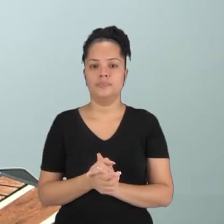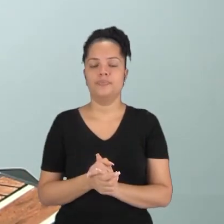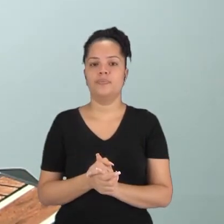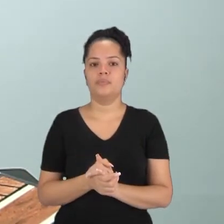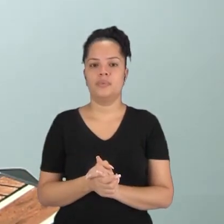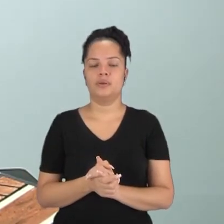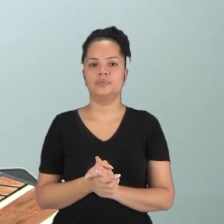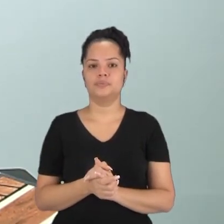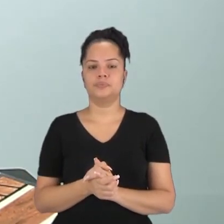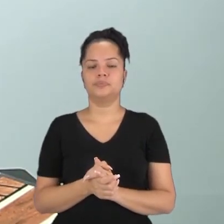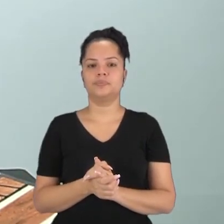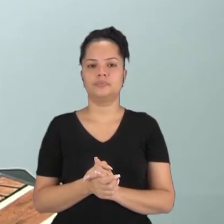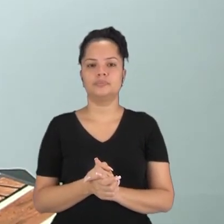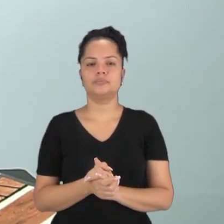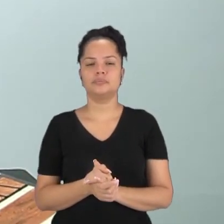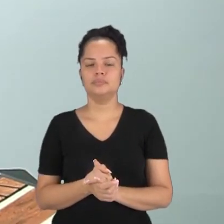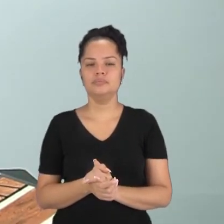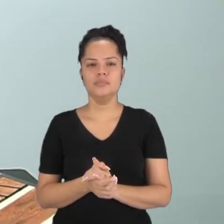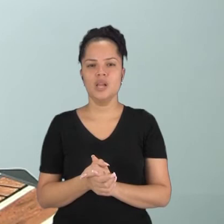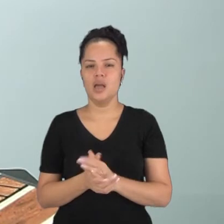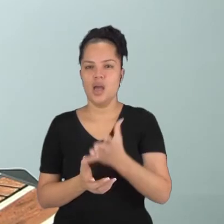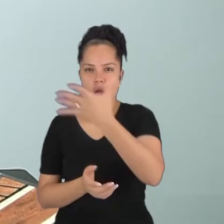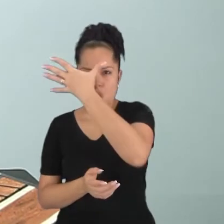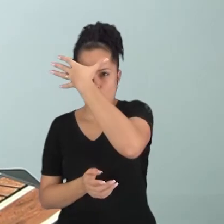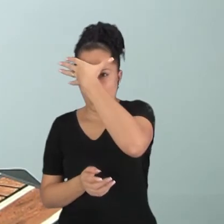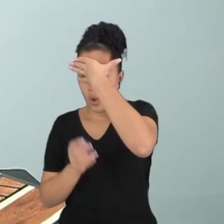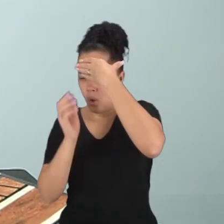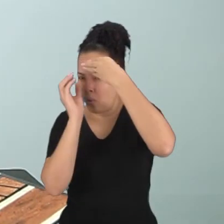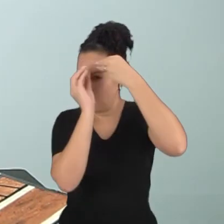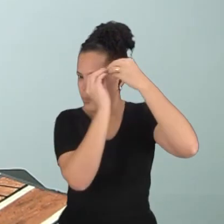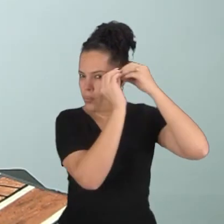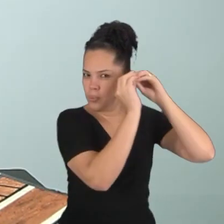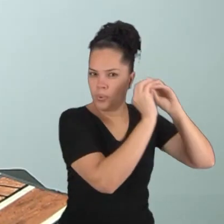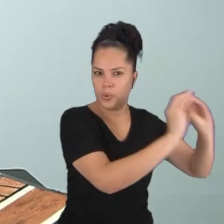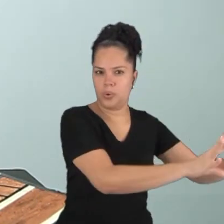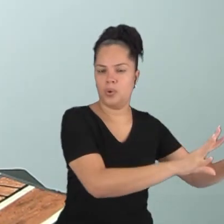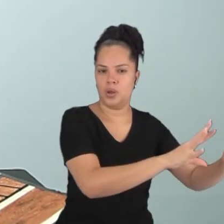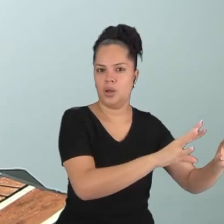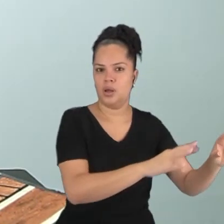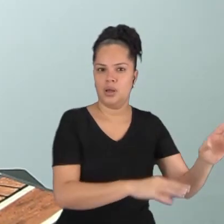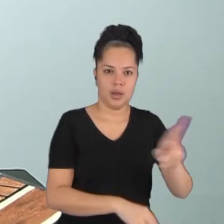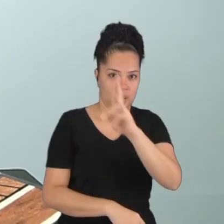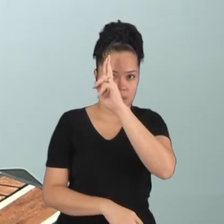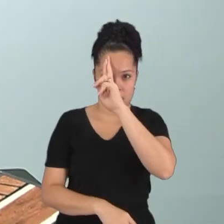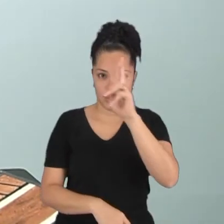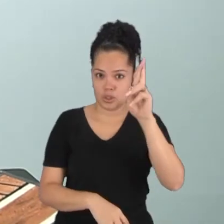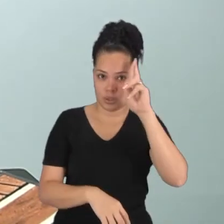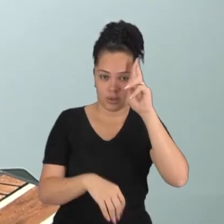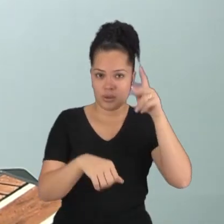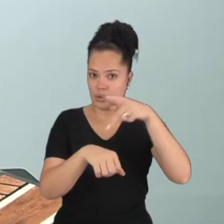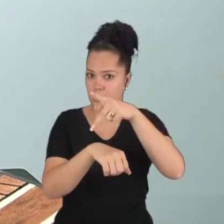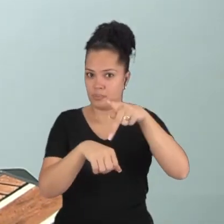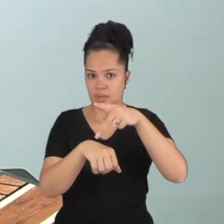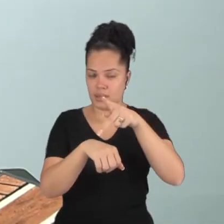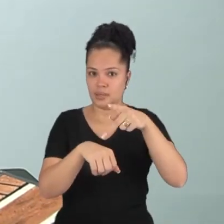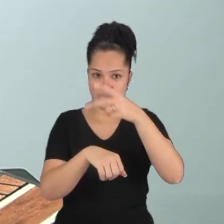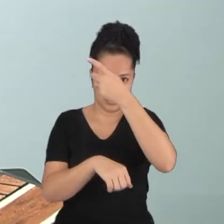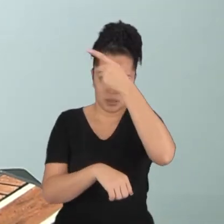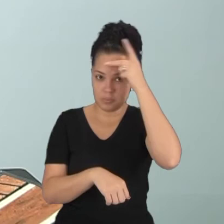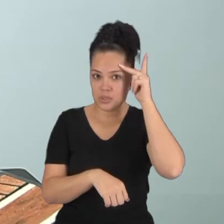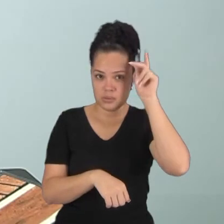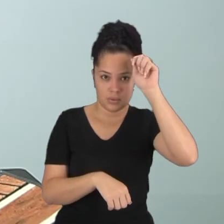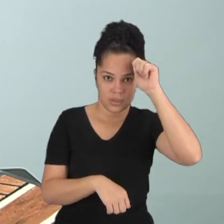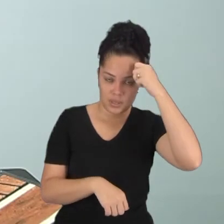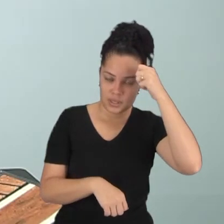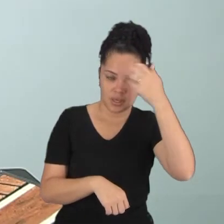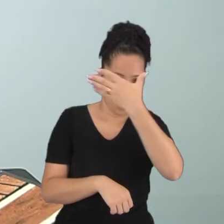Mas não tem como apagar o passado, né? É uma herança, né, todo esse sofrimento.